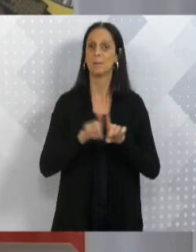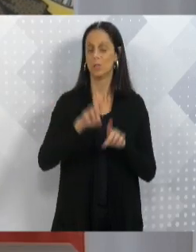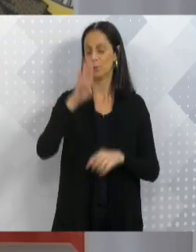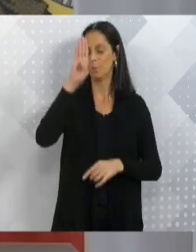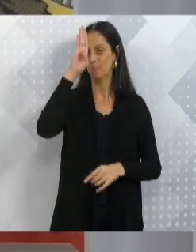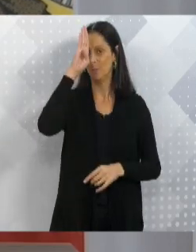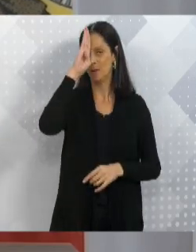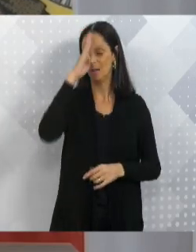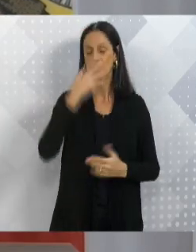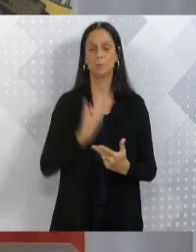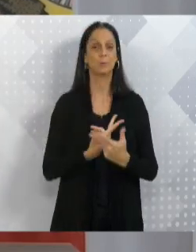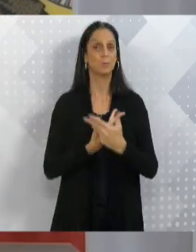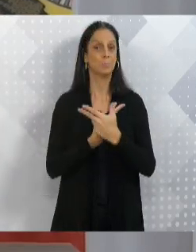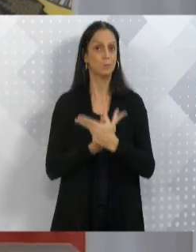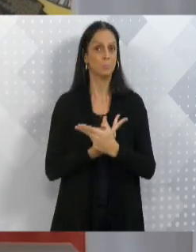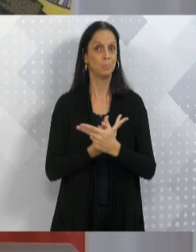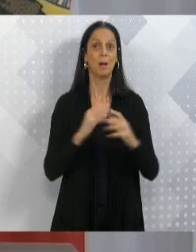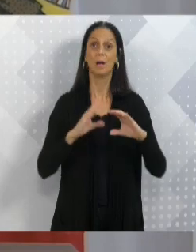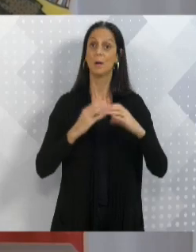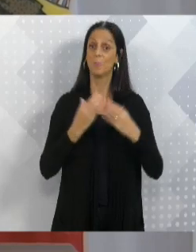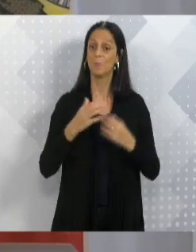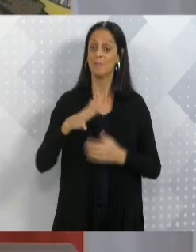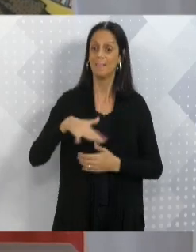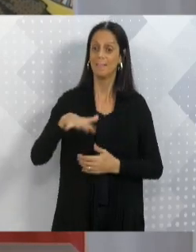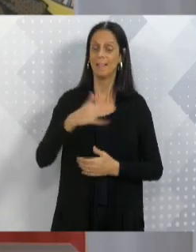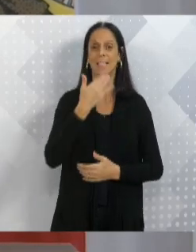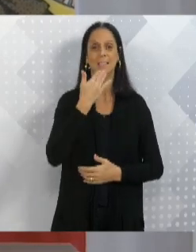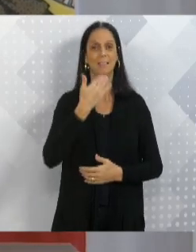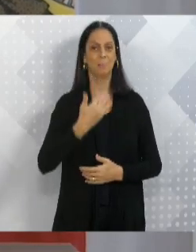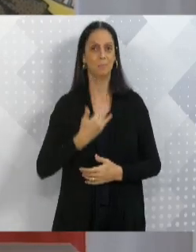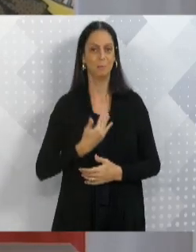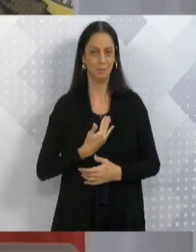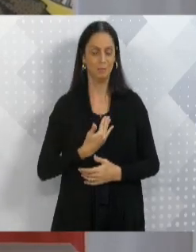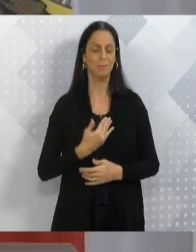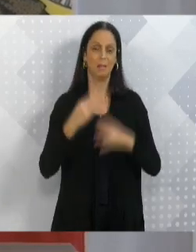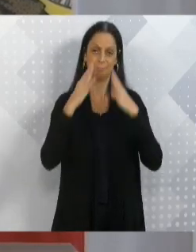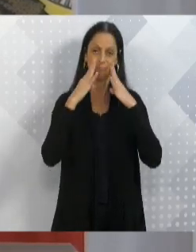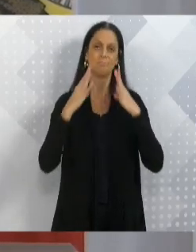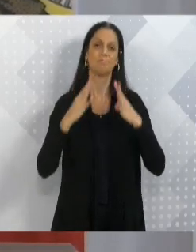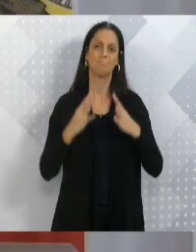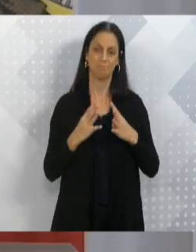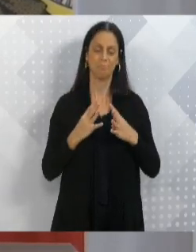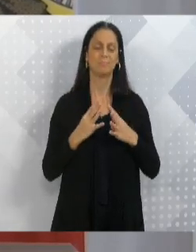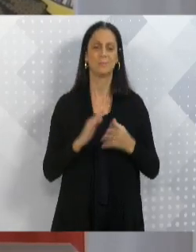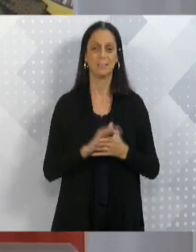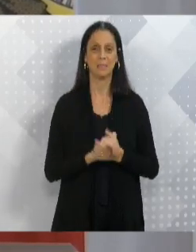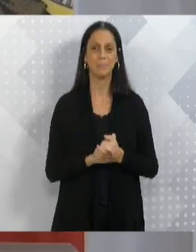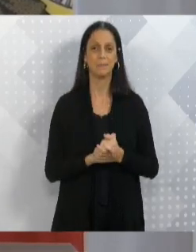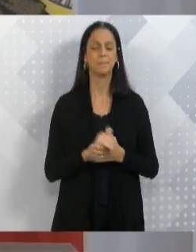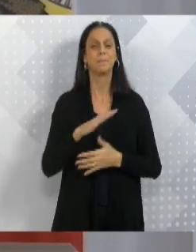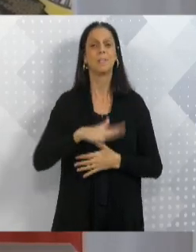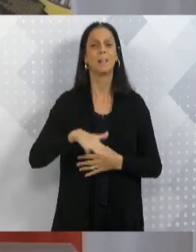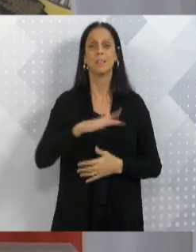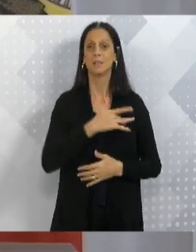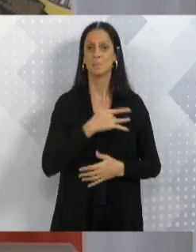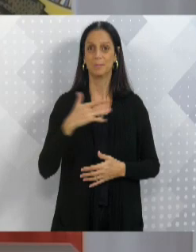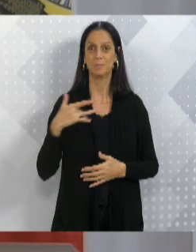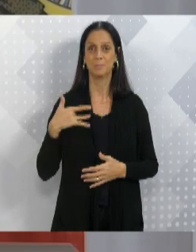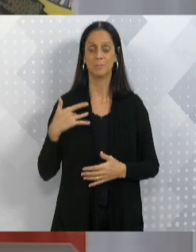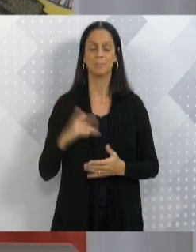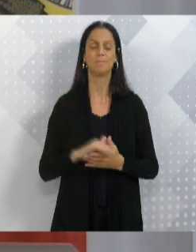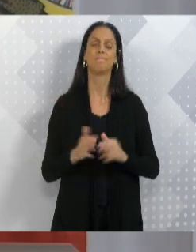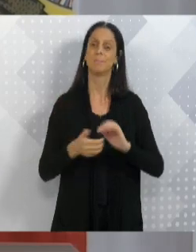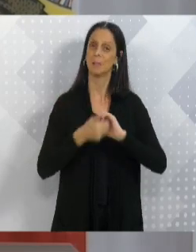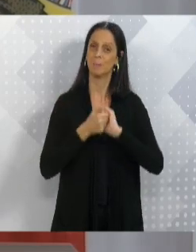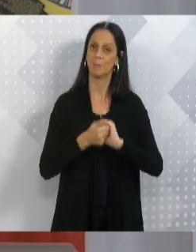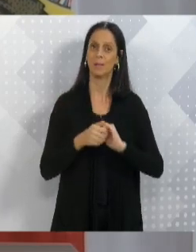do Norte, aquela comunidade que vem pedindo, sem dúvida, uma atenção por parte do Executivo na área da saúde.